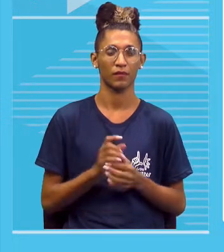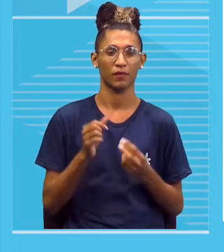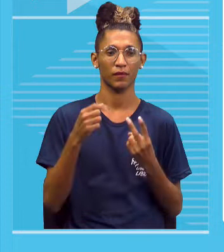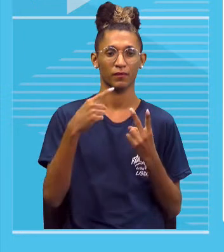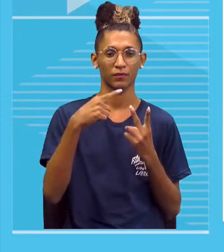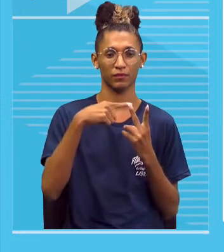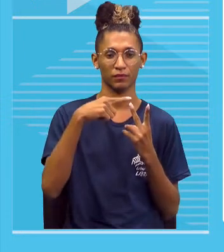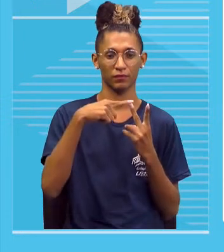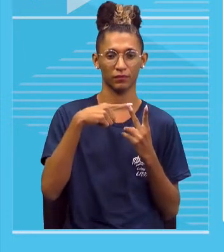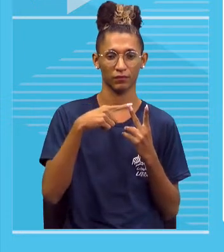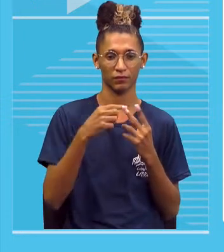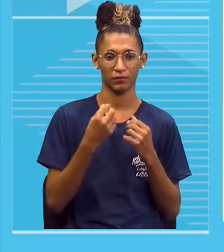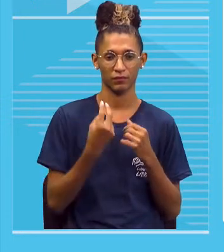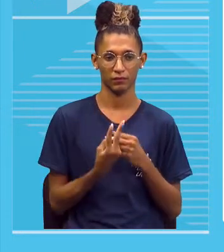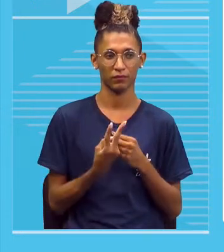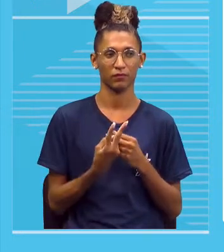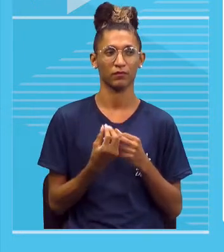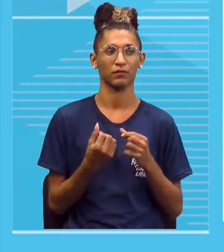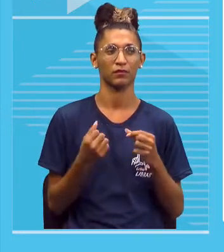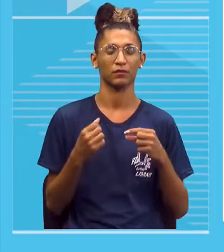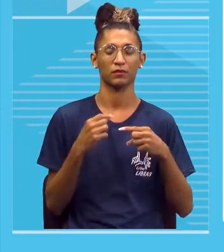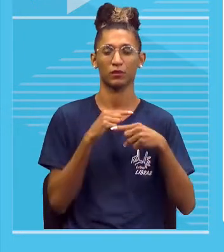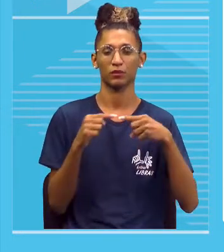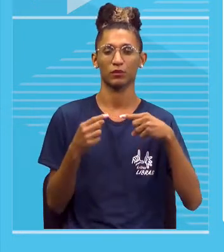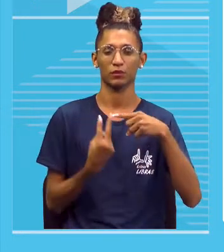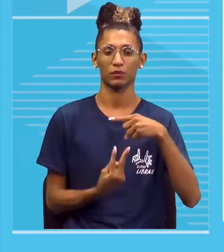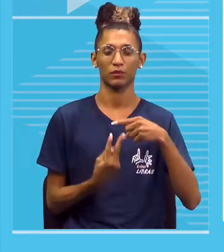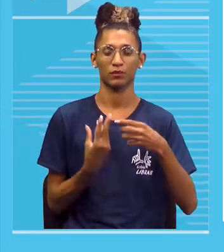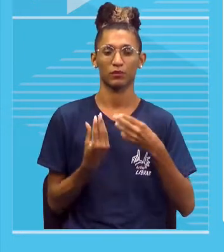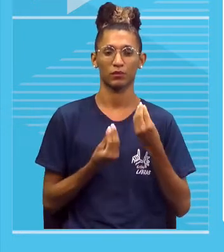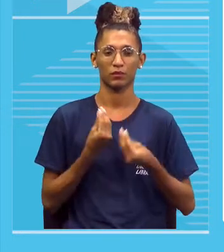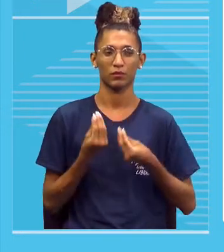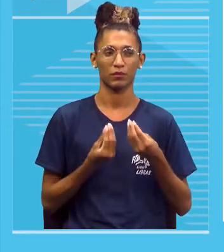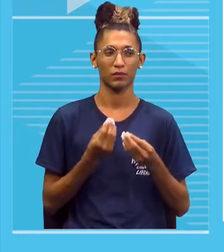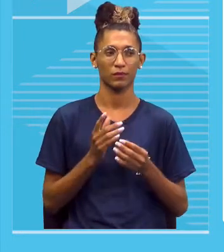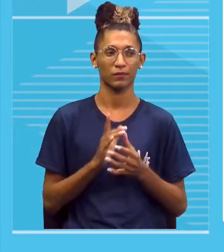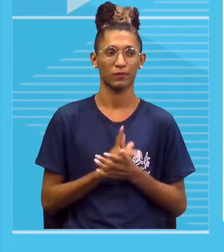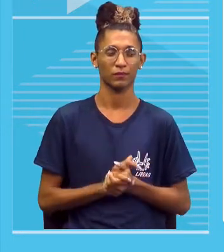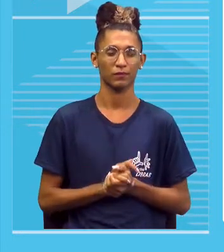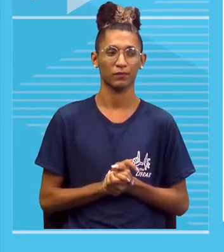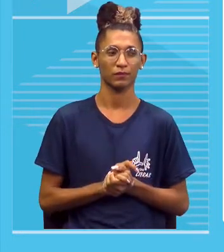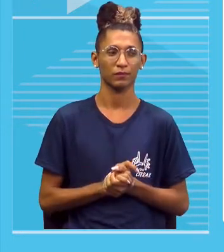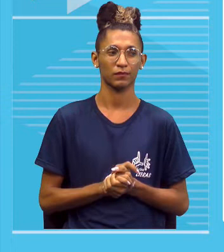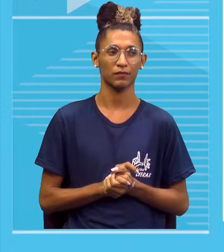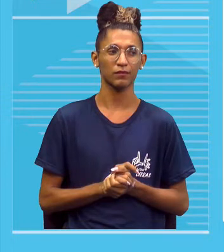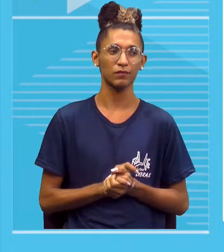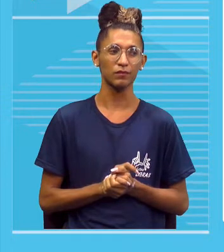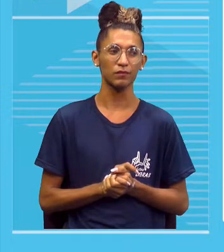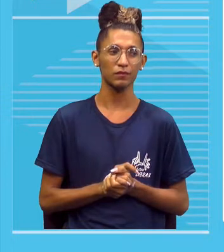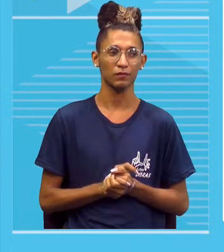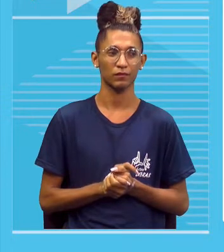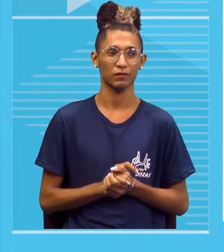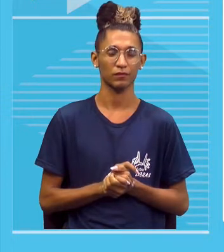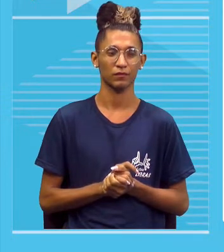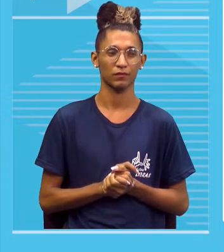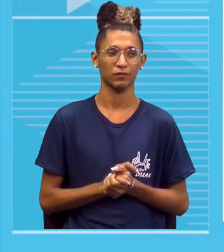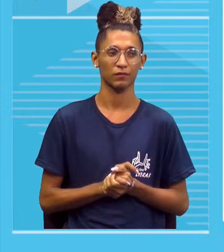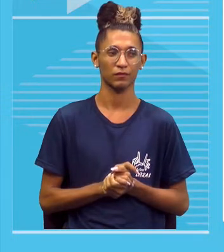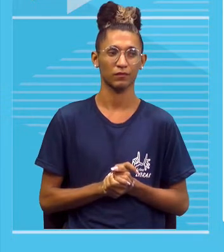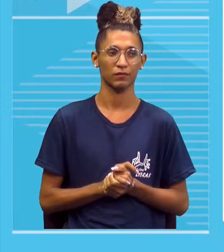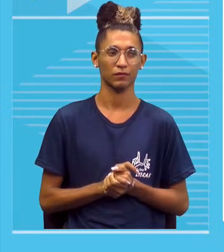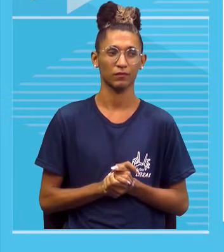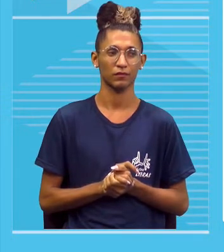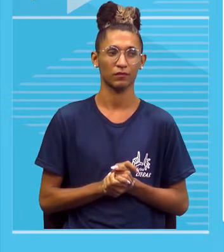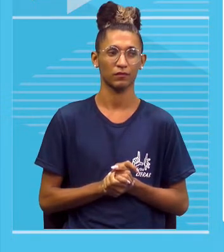menos raiz de 2 da menos raiz de 4 né menos raiz quadrada de